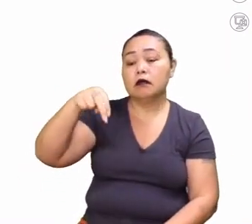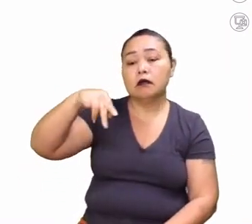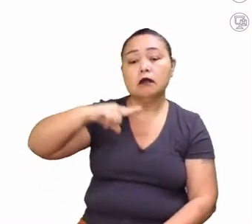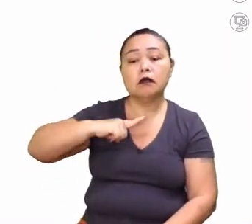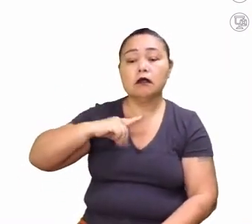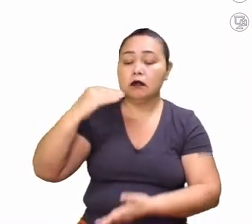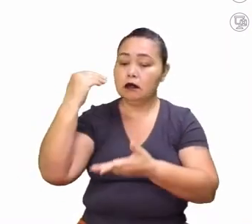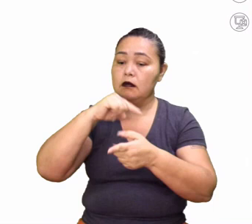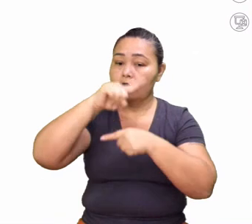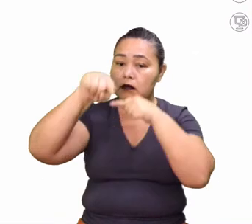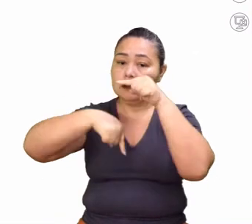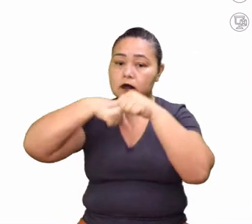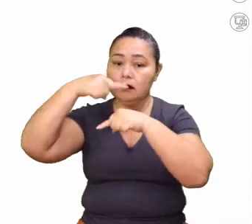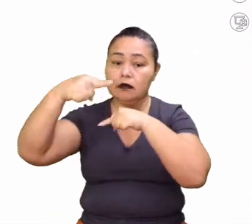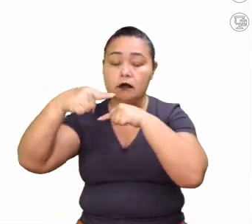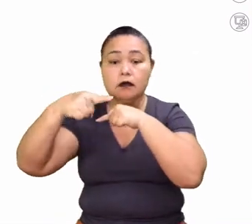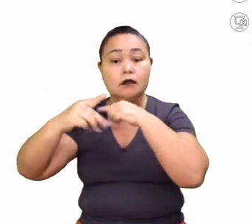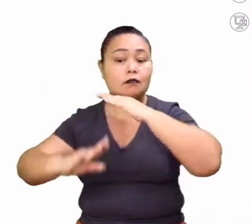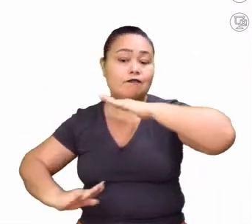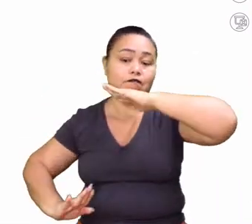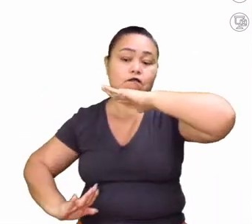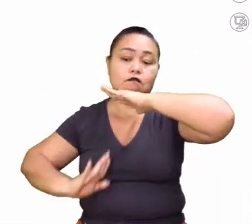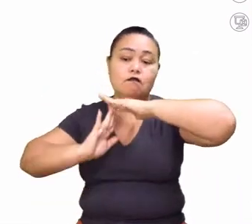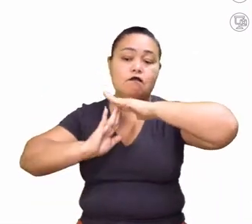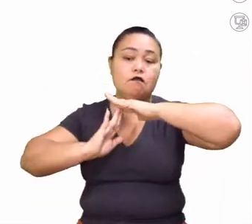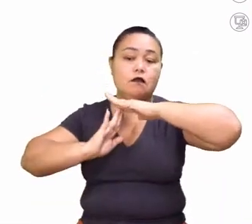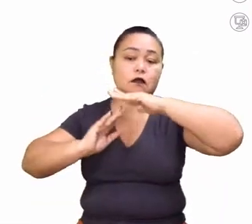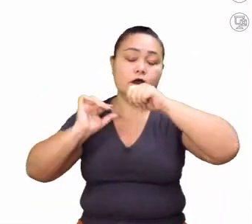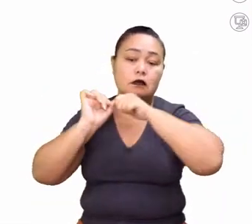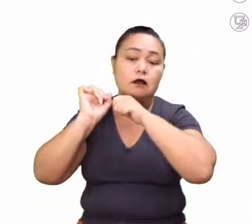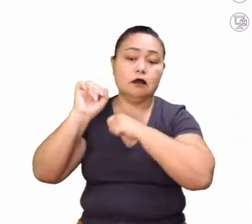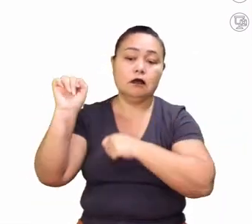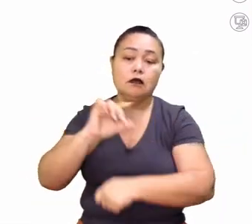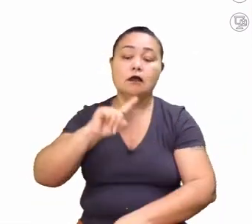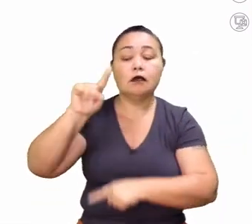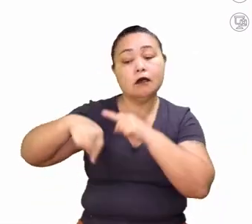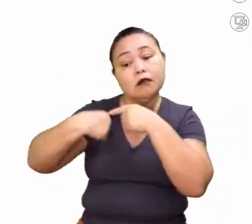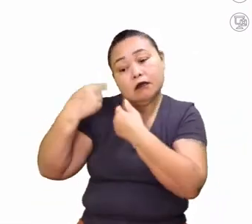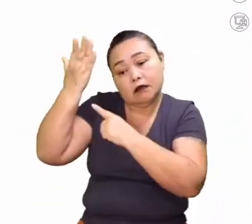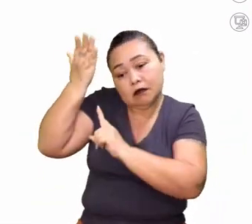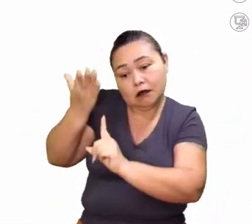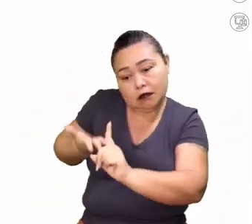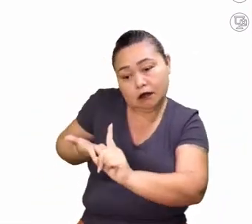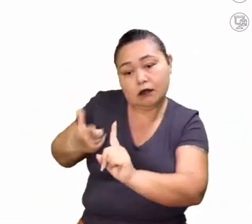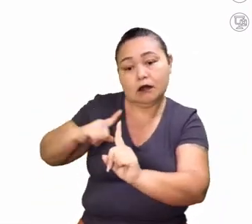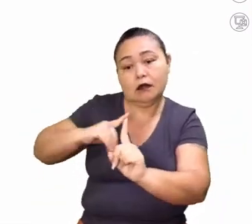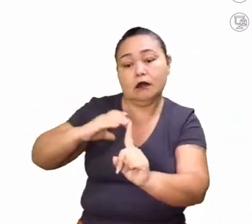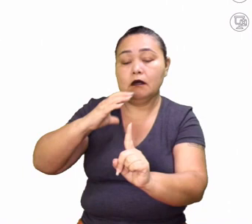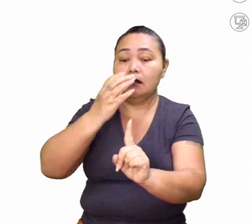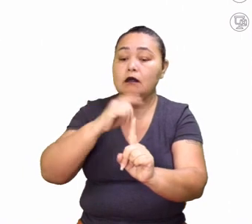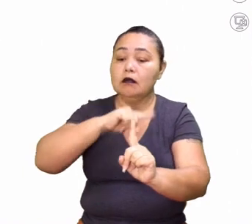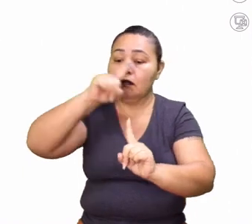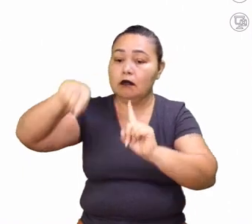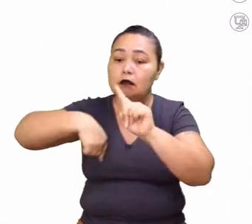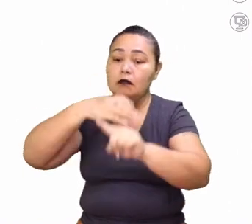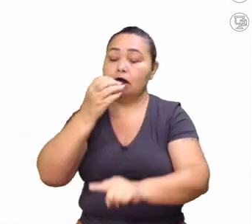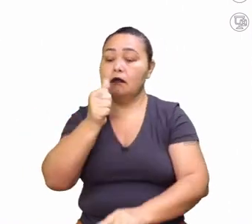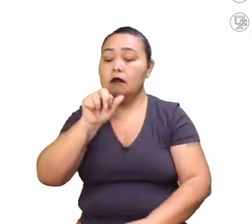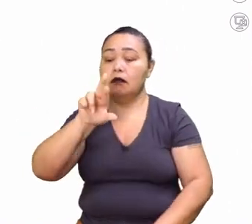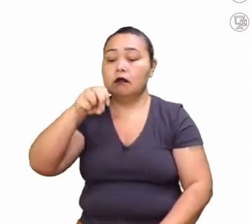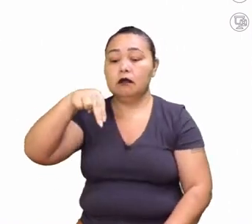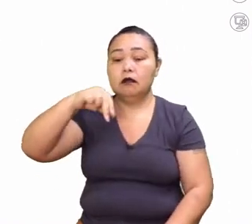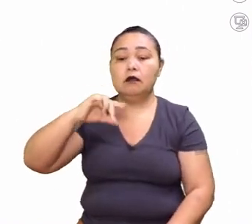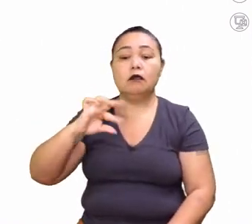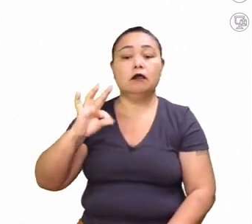estabeleceu um ciclo de rendimento máximo que foi chamado depois de homenagem el de ciclo de Carnot ele não chamou na hora chamou de